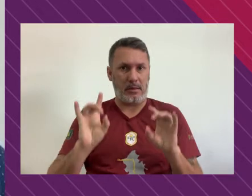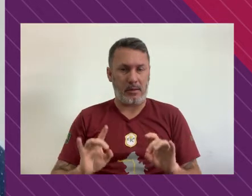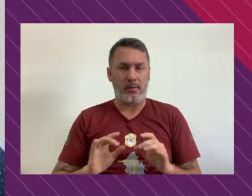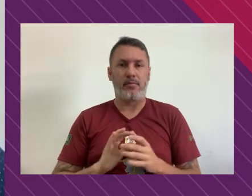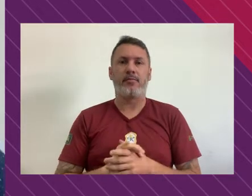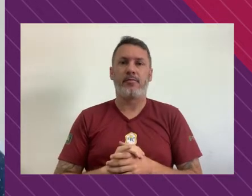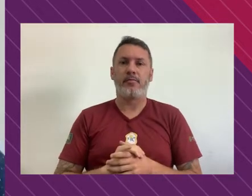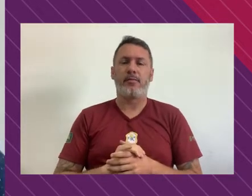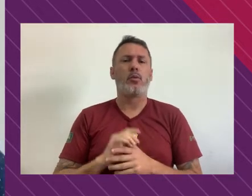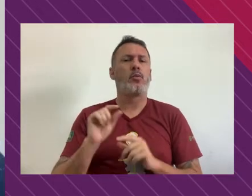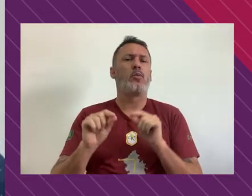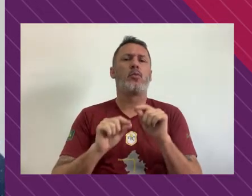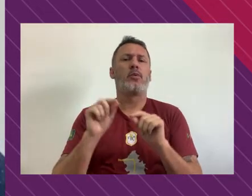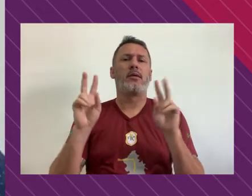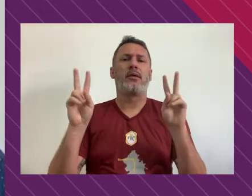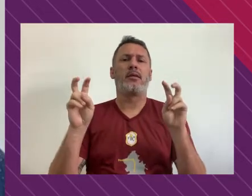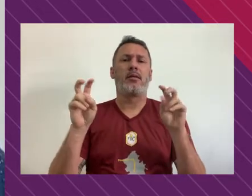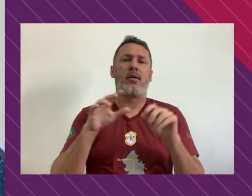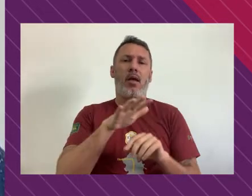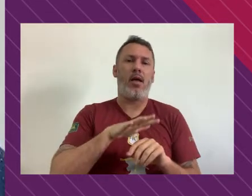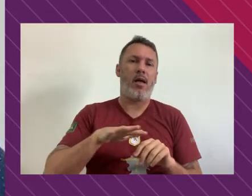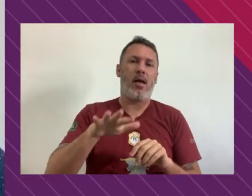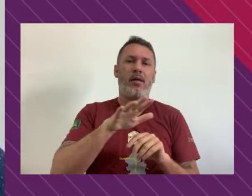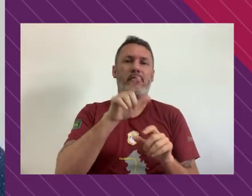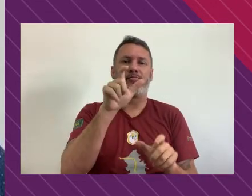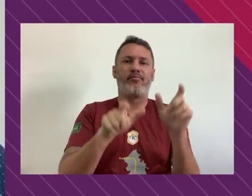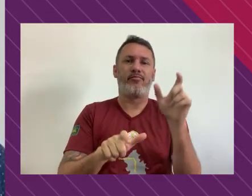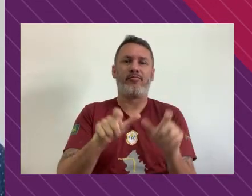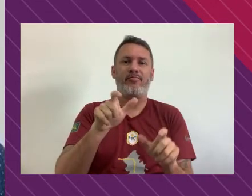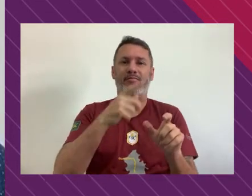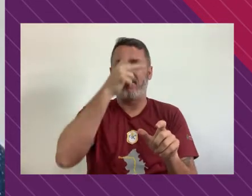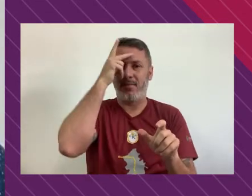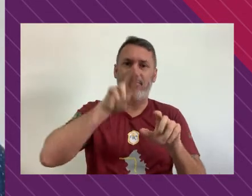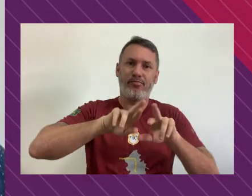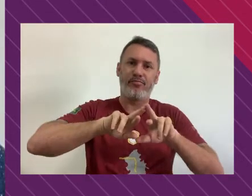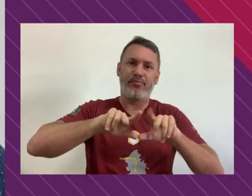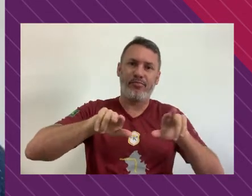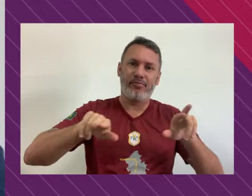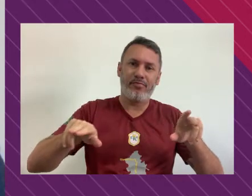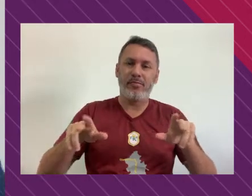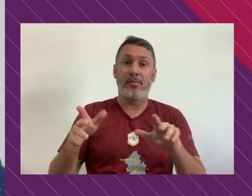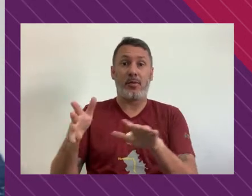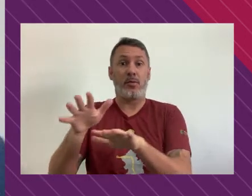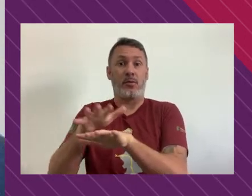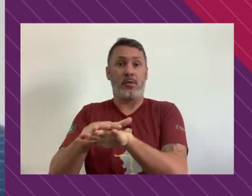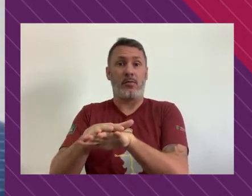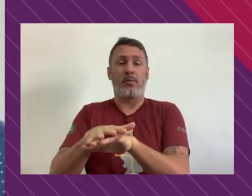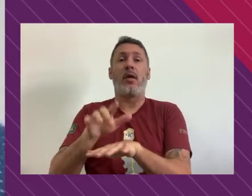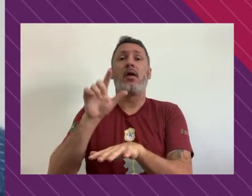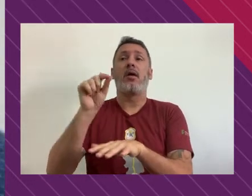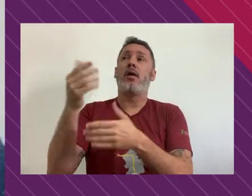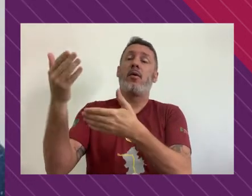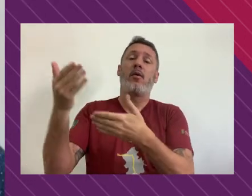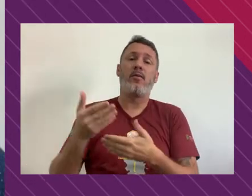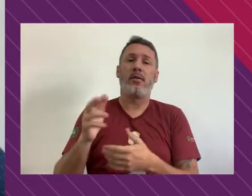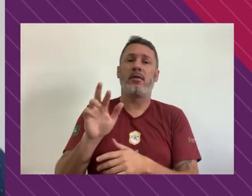gente vai falar sobre trabalho, diversidade e inclusão. E o nosso convidado vai ser o Ricardo Salles.